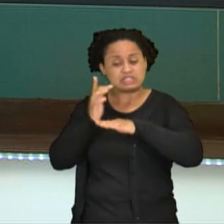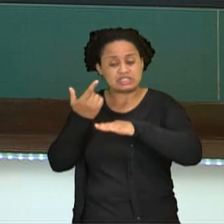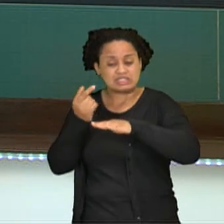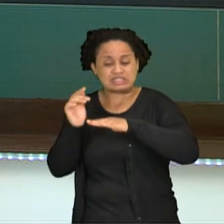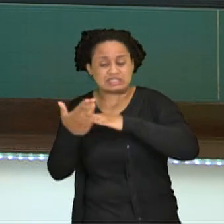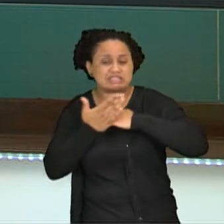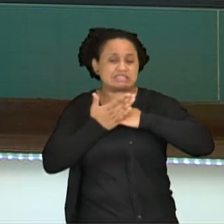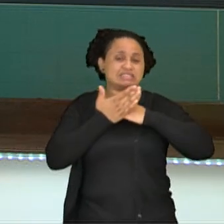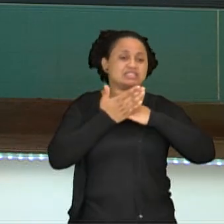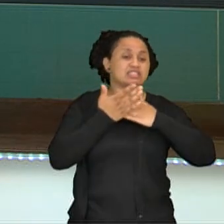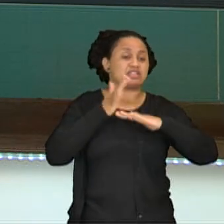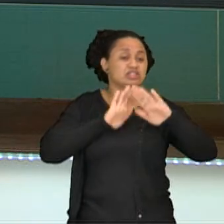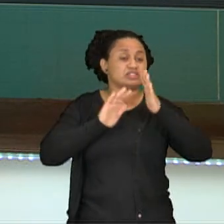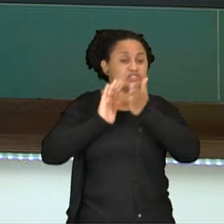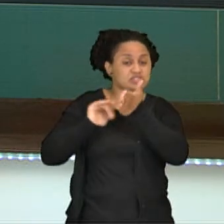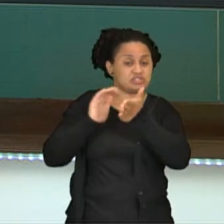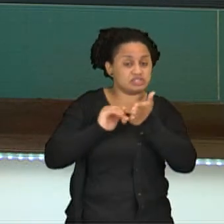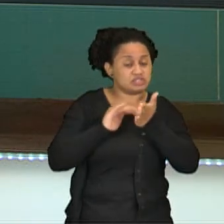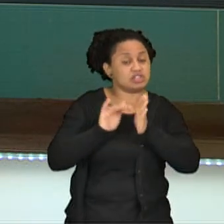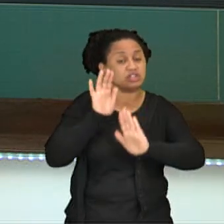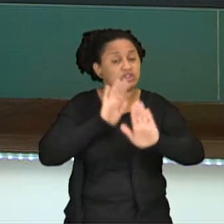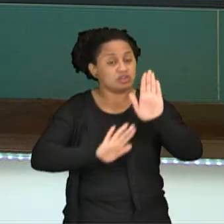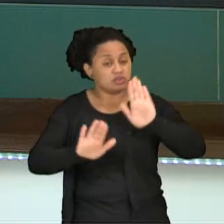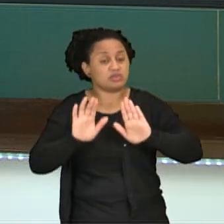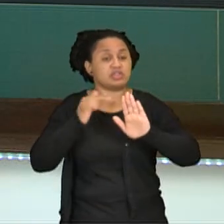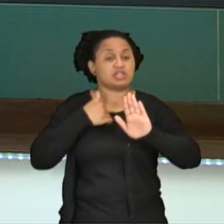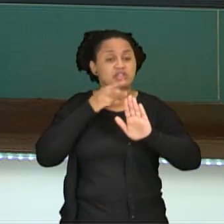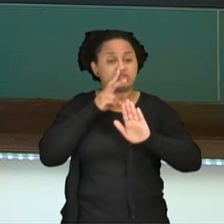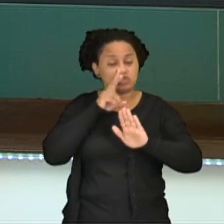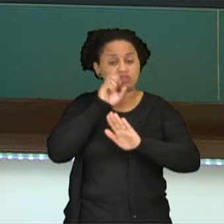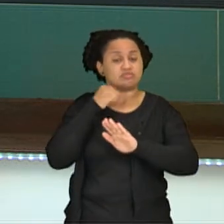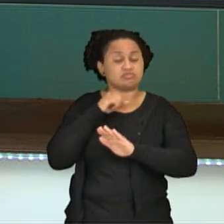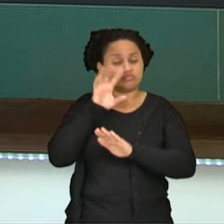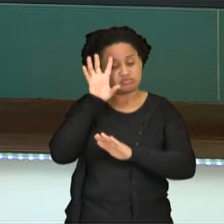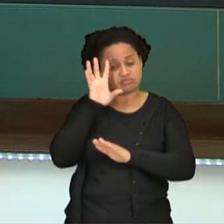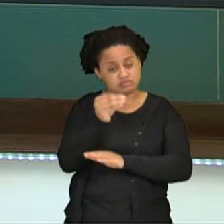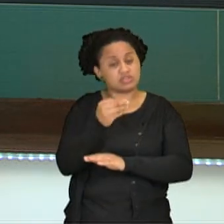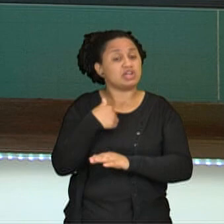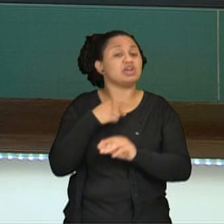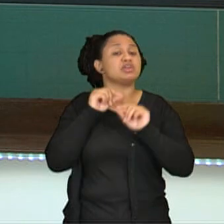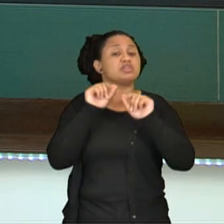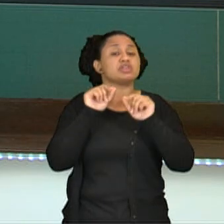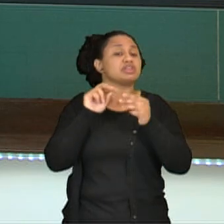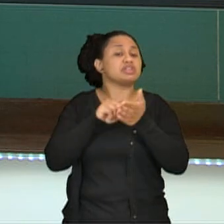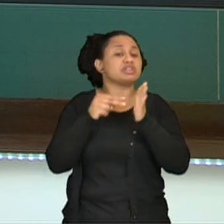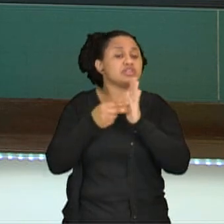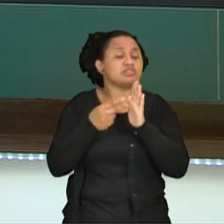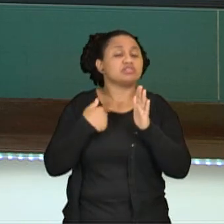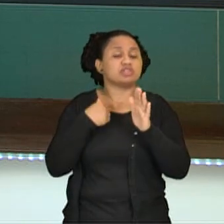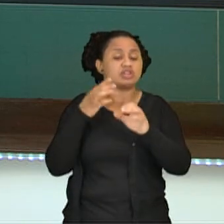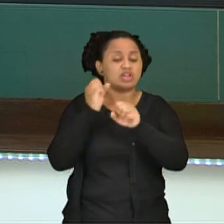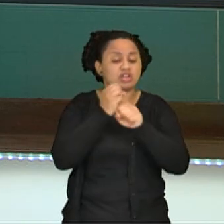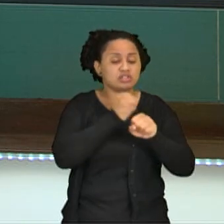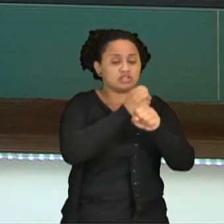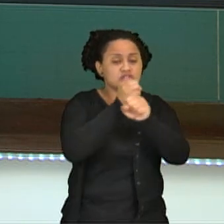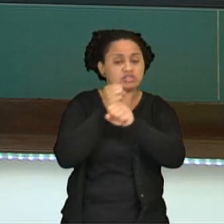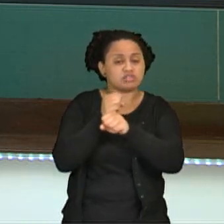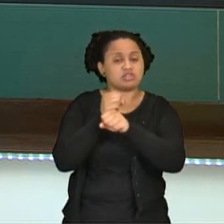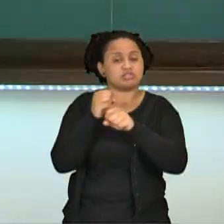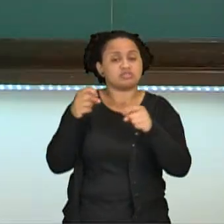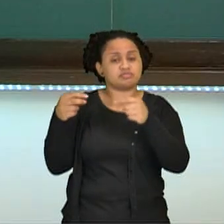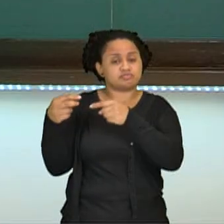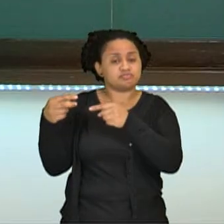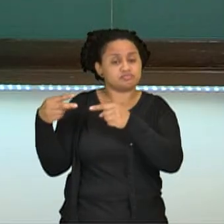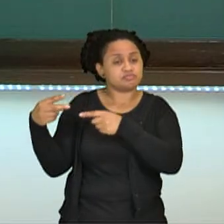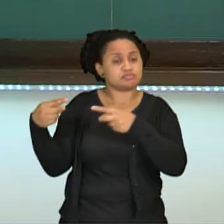subtrai. Tome muito cuidado com a ideia de força resultante, que nada mais é do que a soma dos vetores.